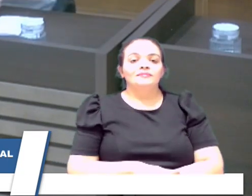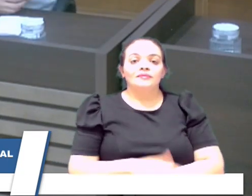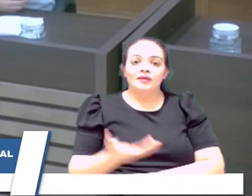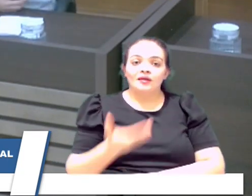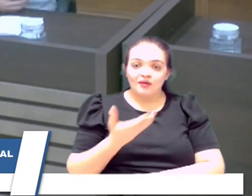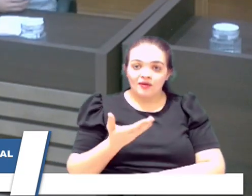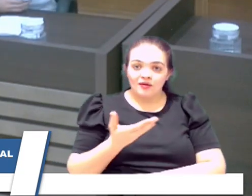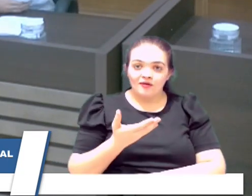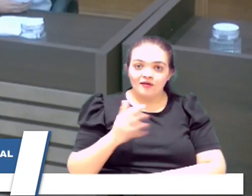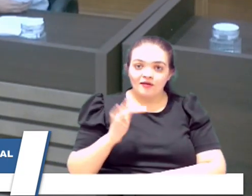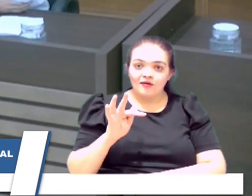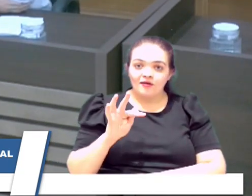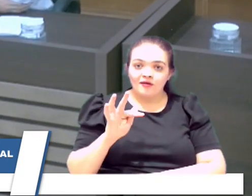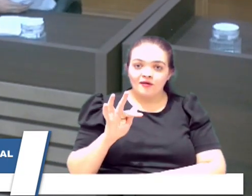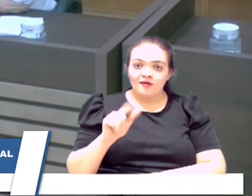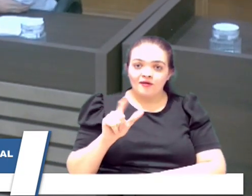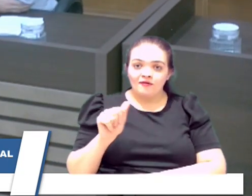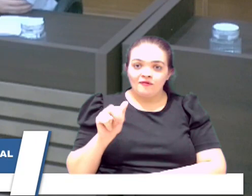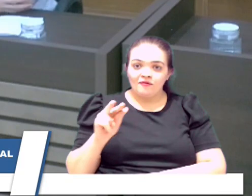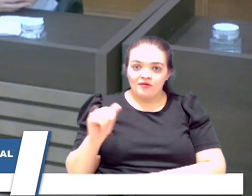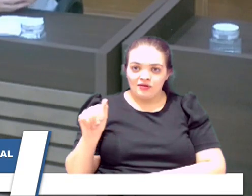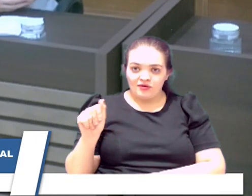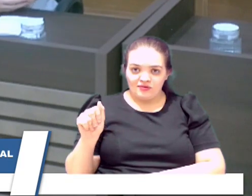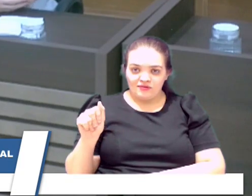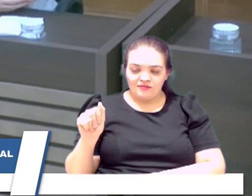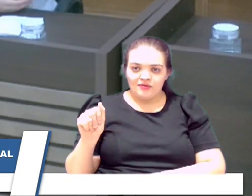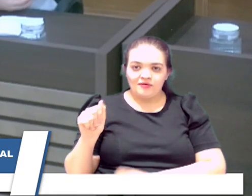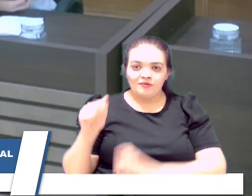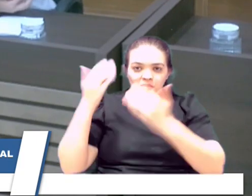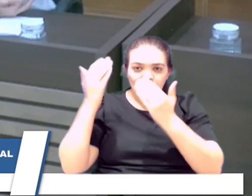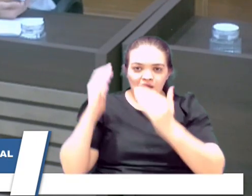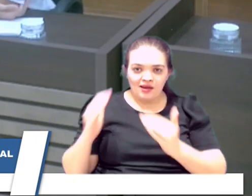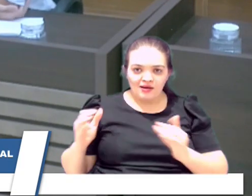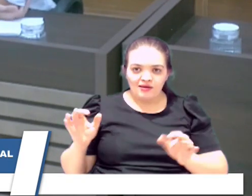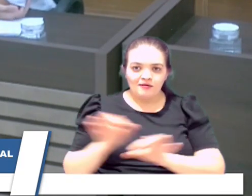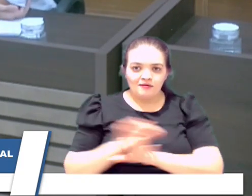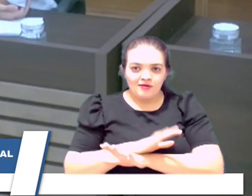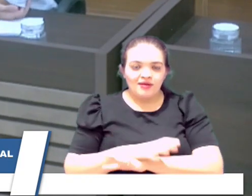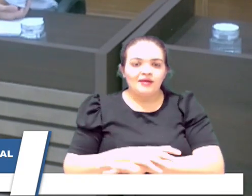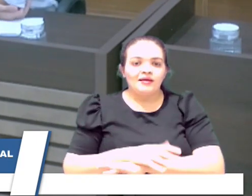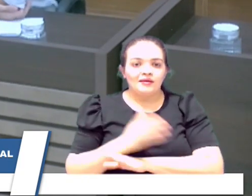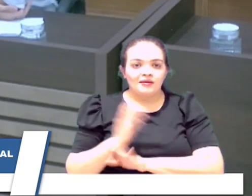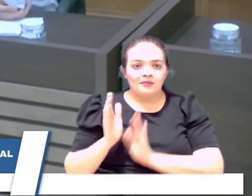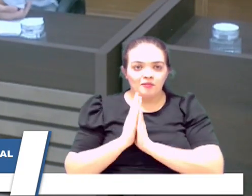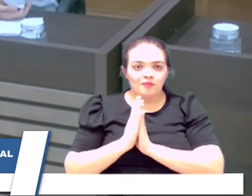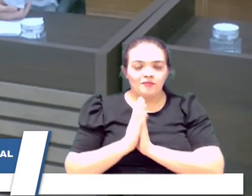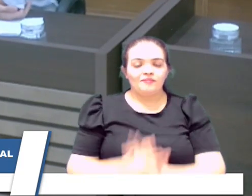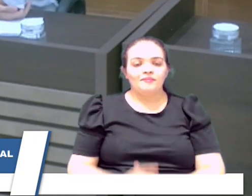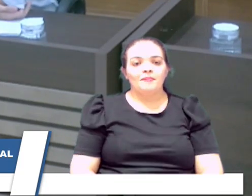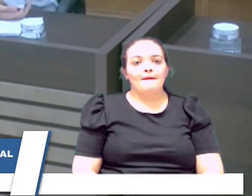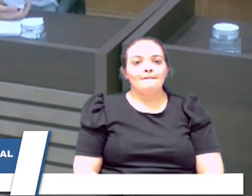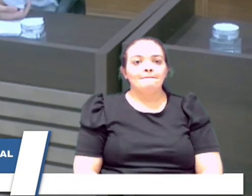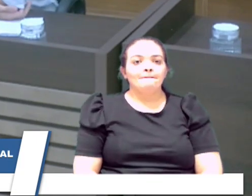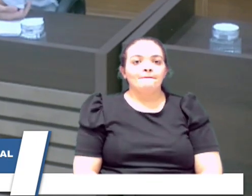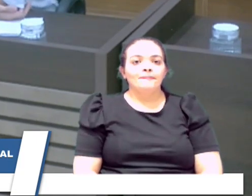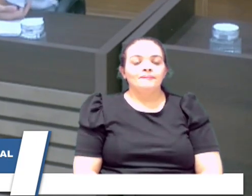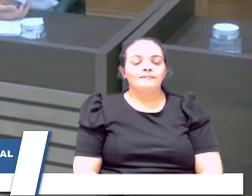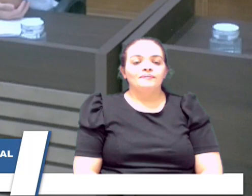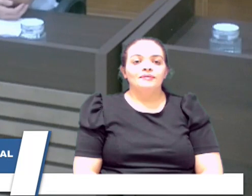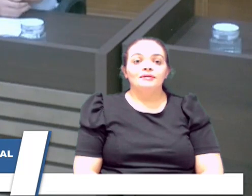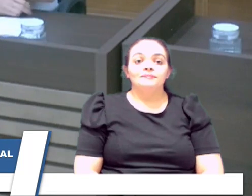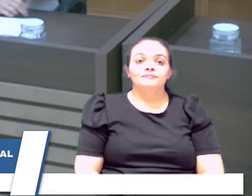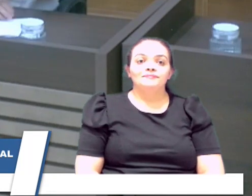para a Flávia fazer as considerações finais dela. Por favor, Flávia. Pode só ligar. Oi.